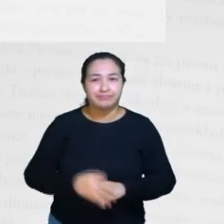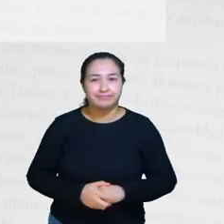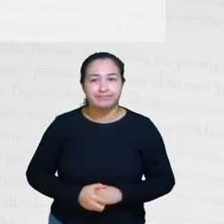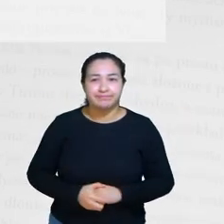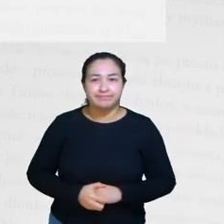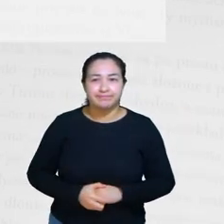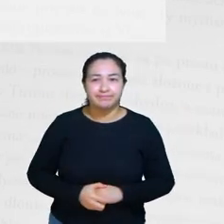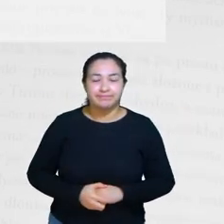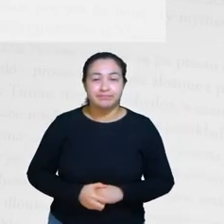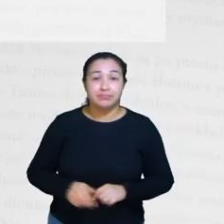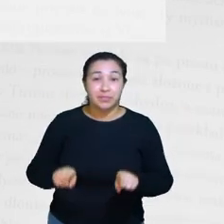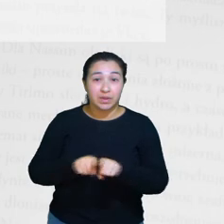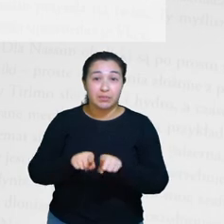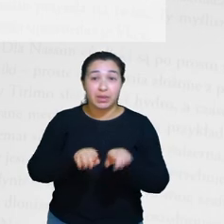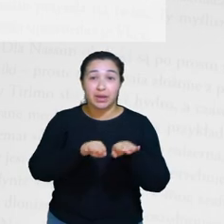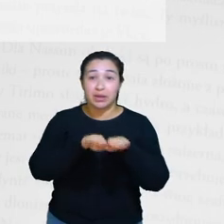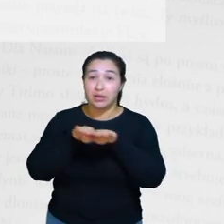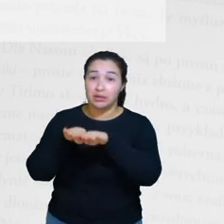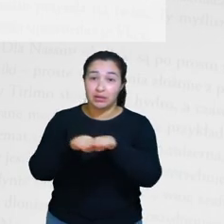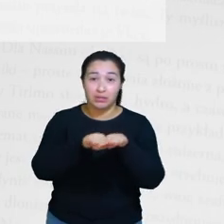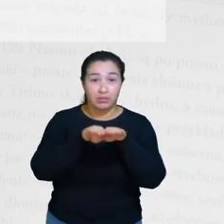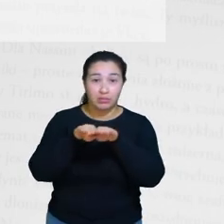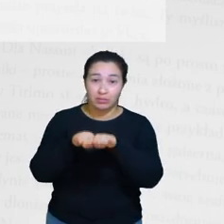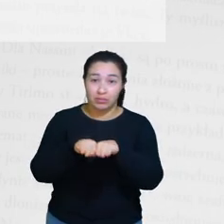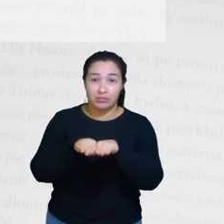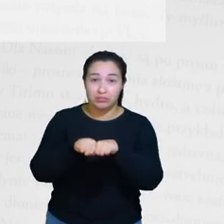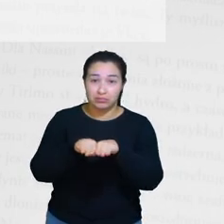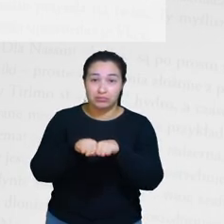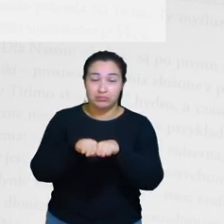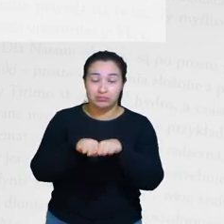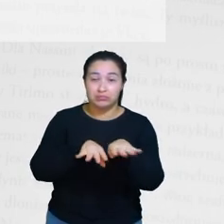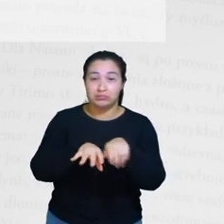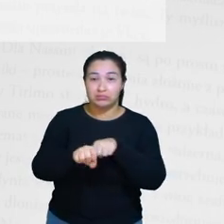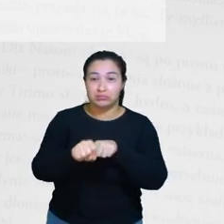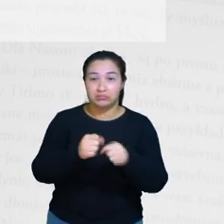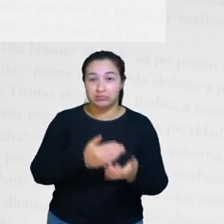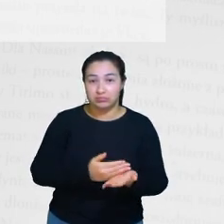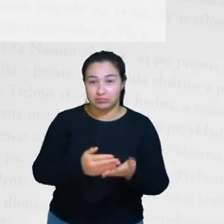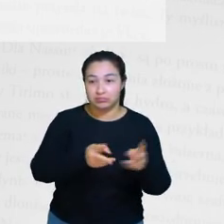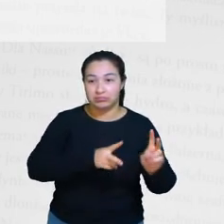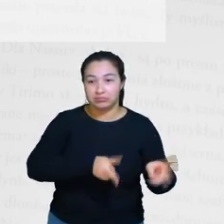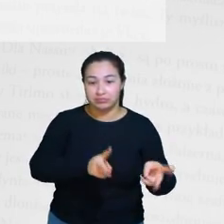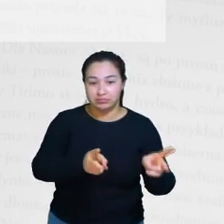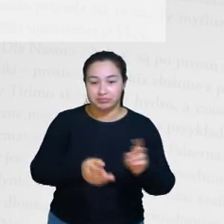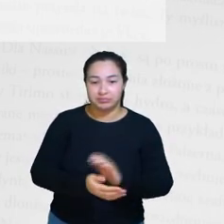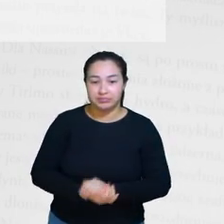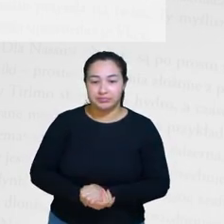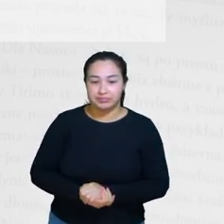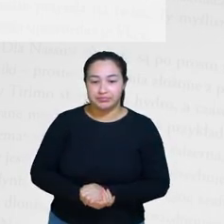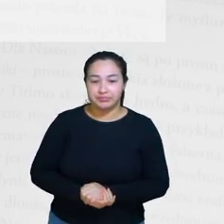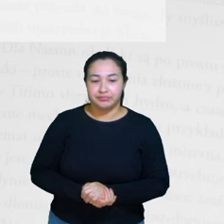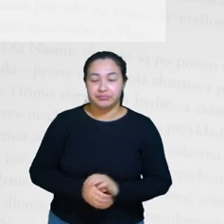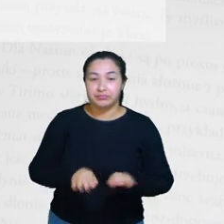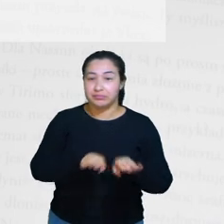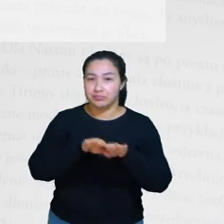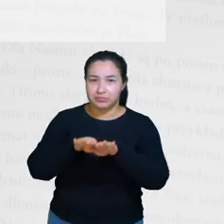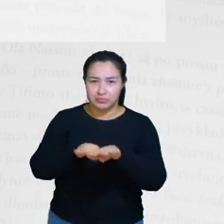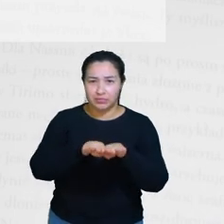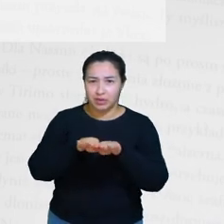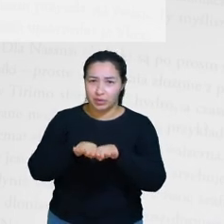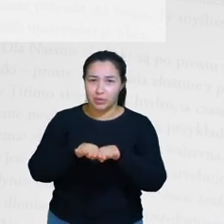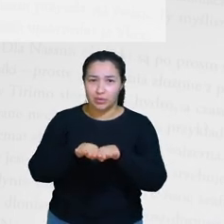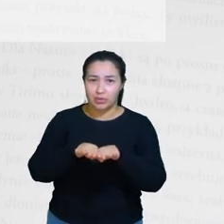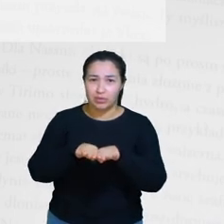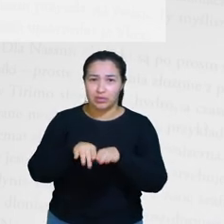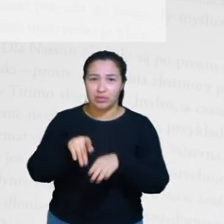questão da Equidade no acesso eh e na oferta da formação Inicial e continuada então Equidade não é igual não é